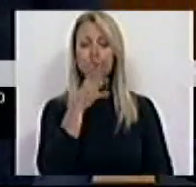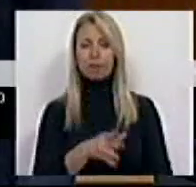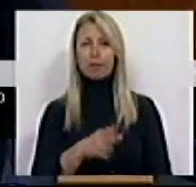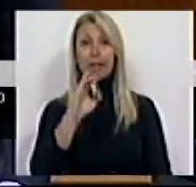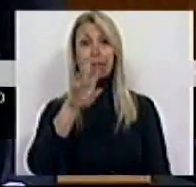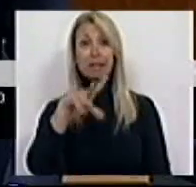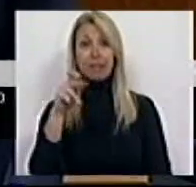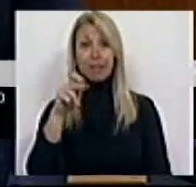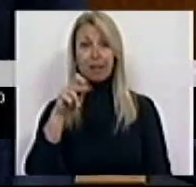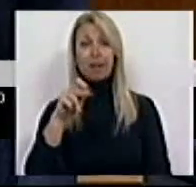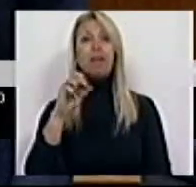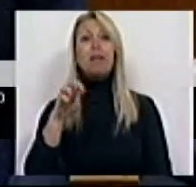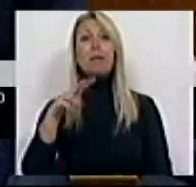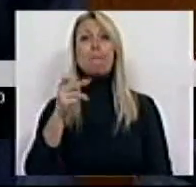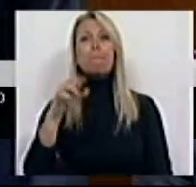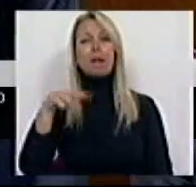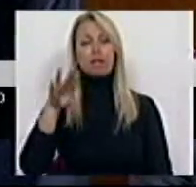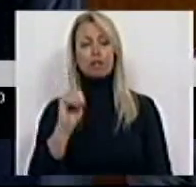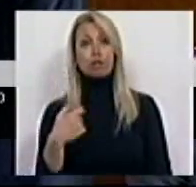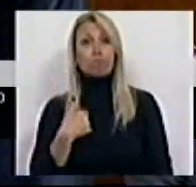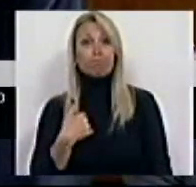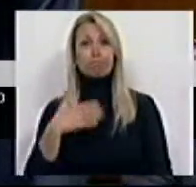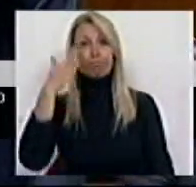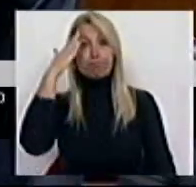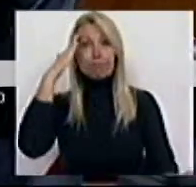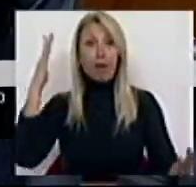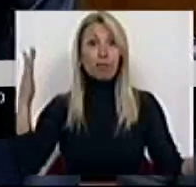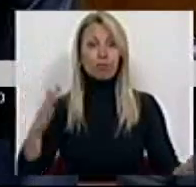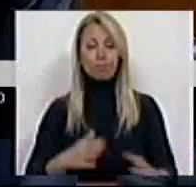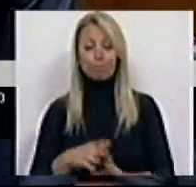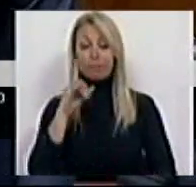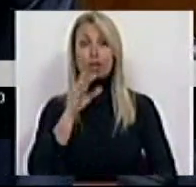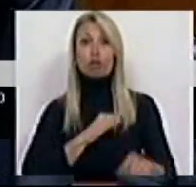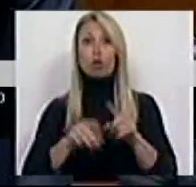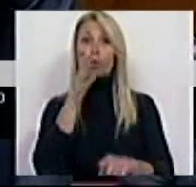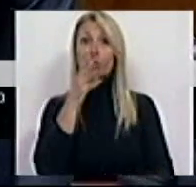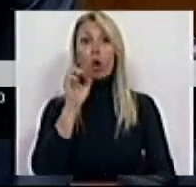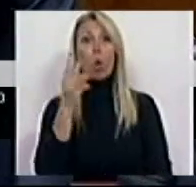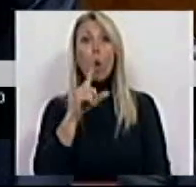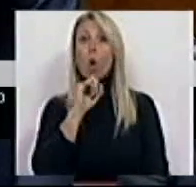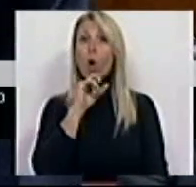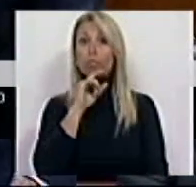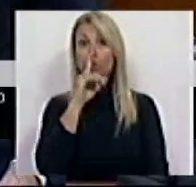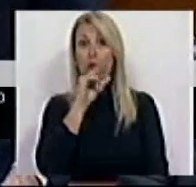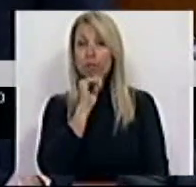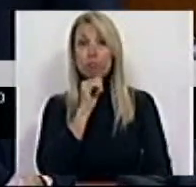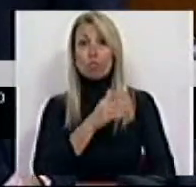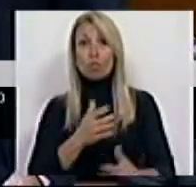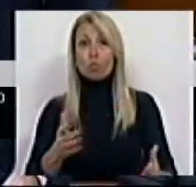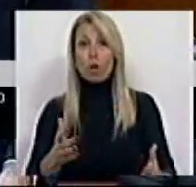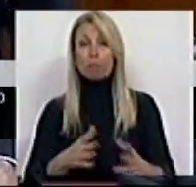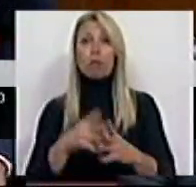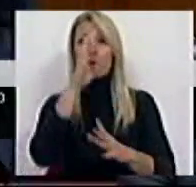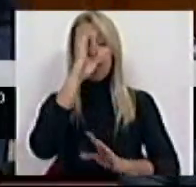Martins, eu deduzo que a senhora deputada ou não tenha tido oportunidade para preparar este debate em matéria de